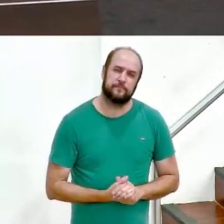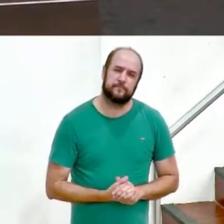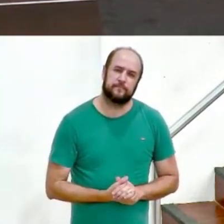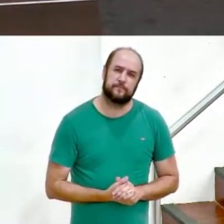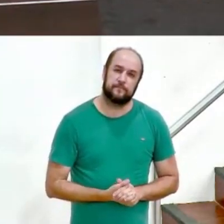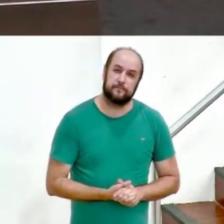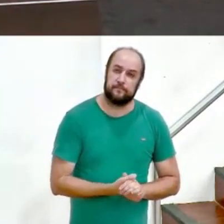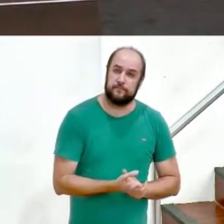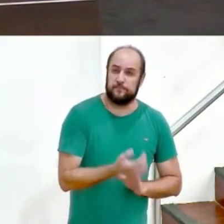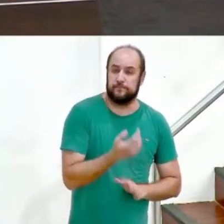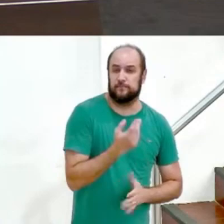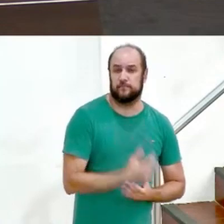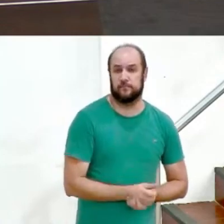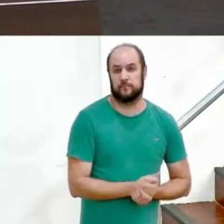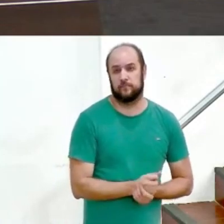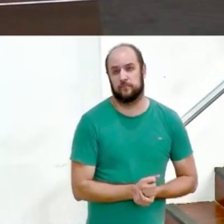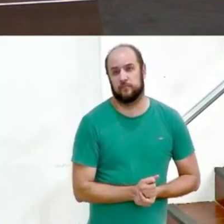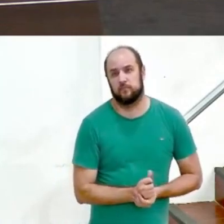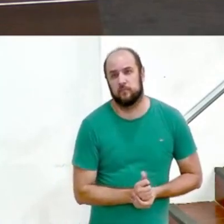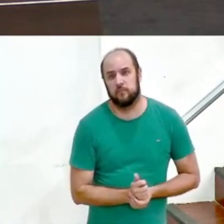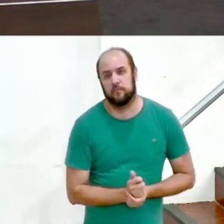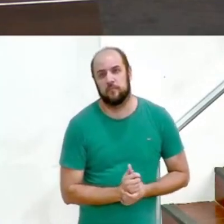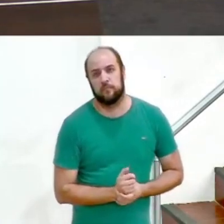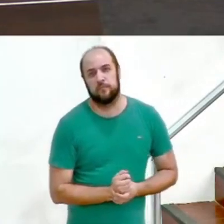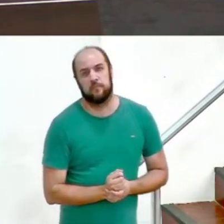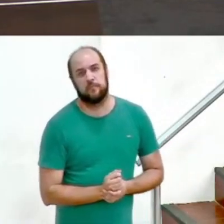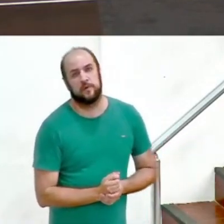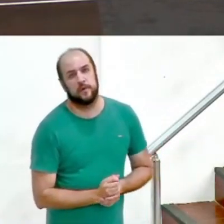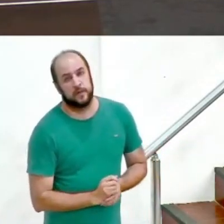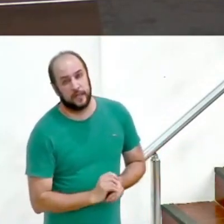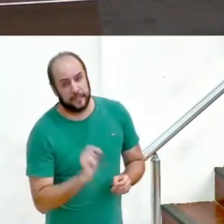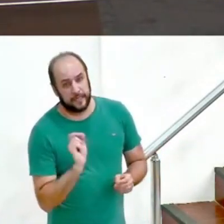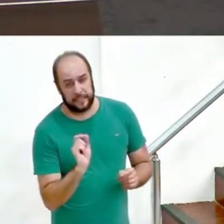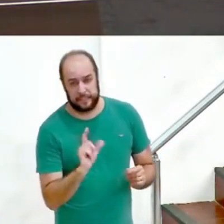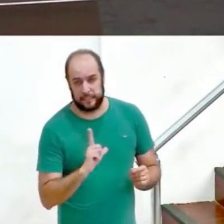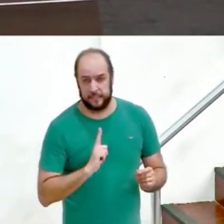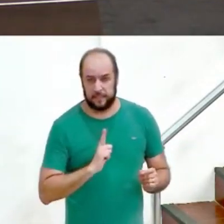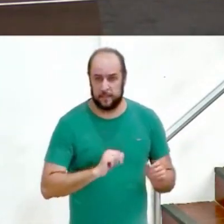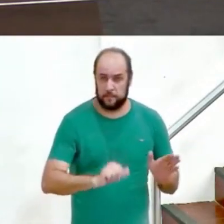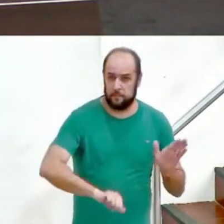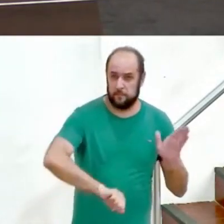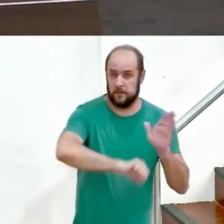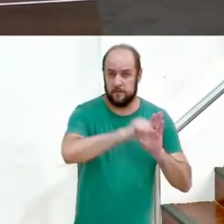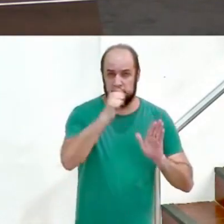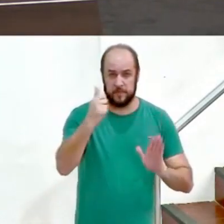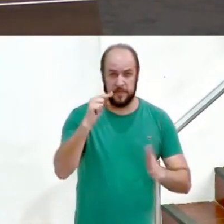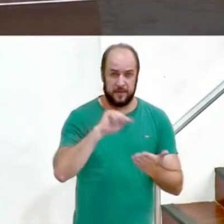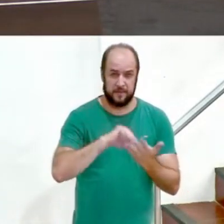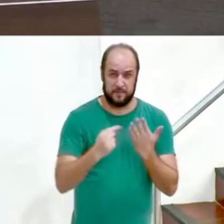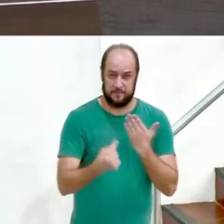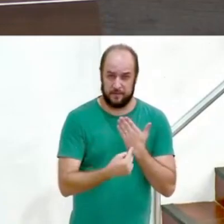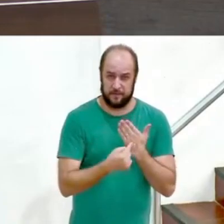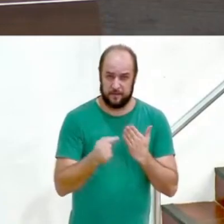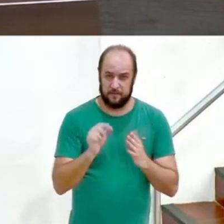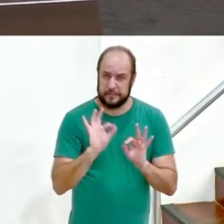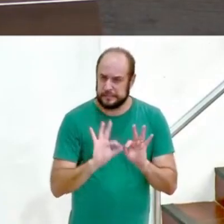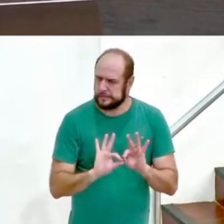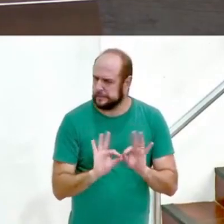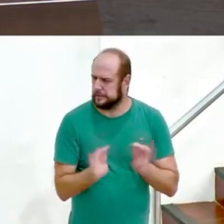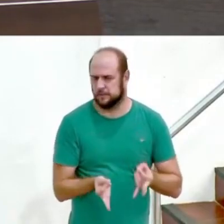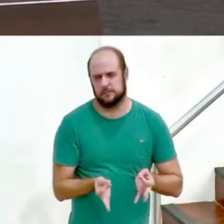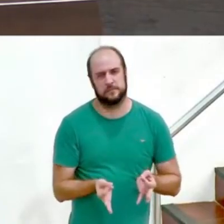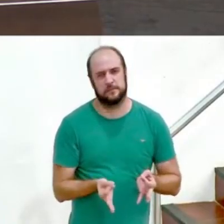E o ponto a respeito desta primeira metáfora, ou desse primeiro exemplo, é simples.